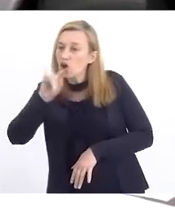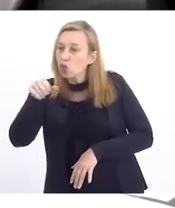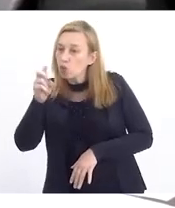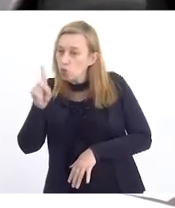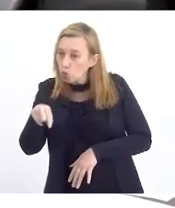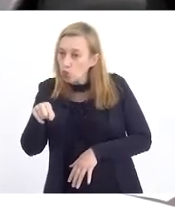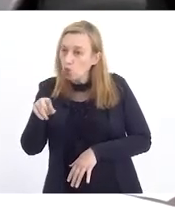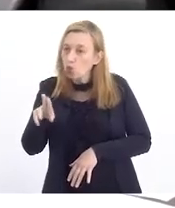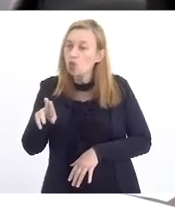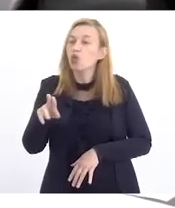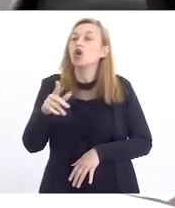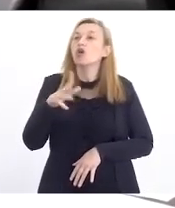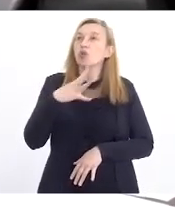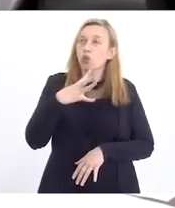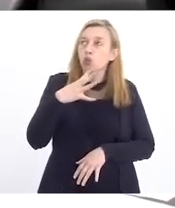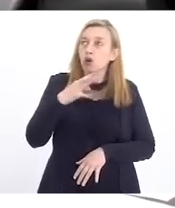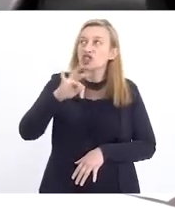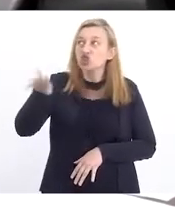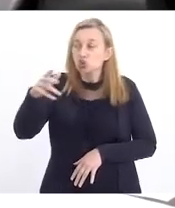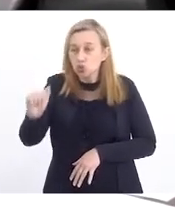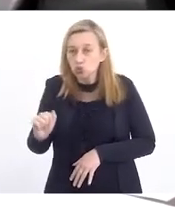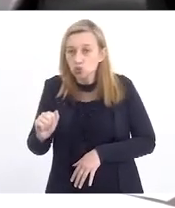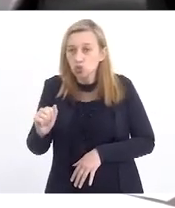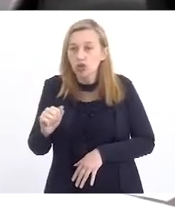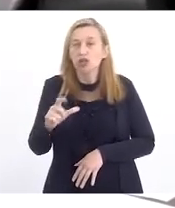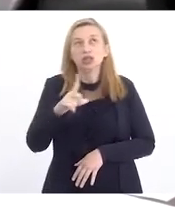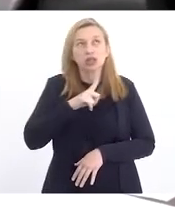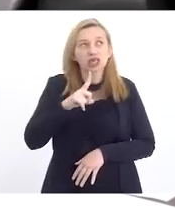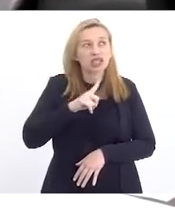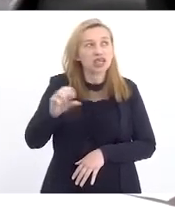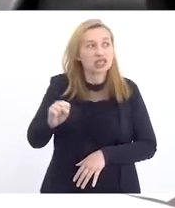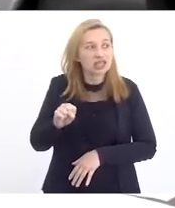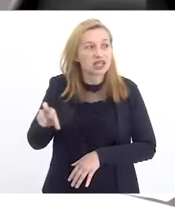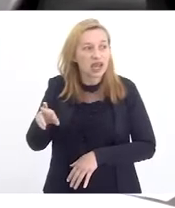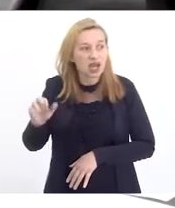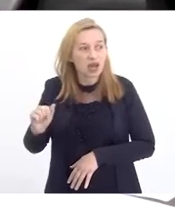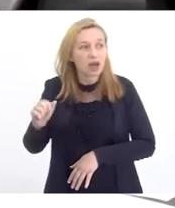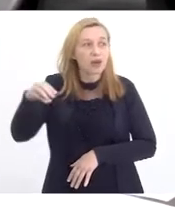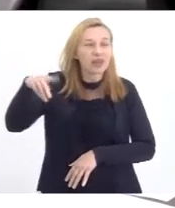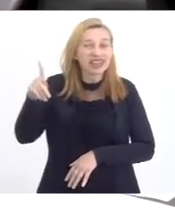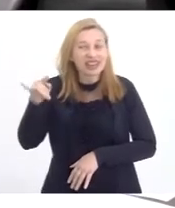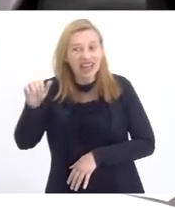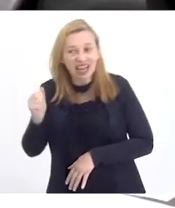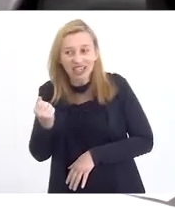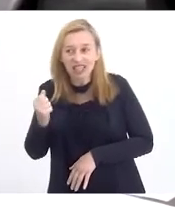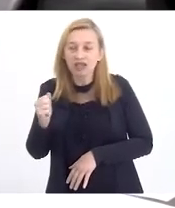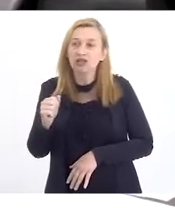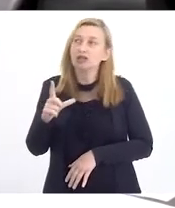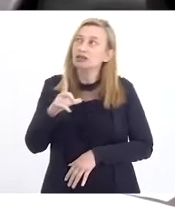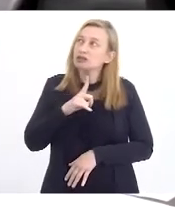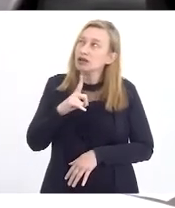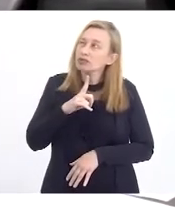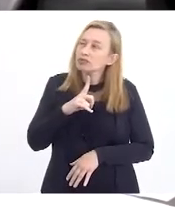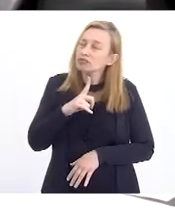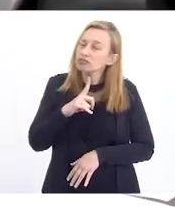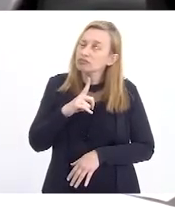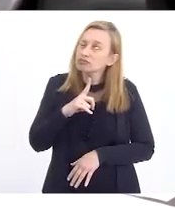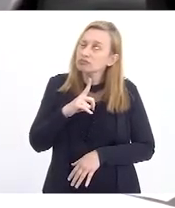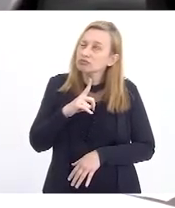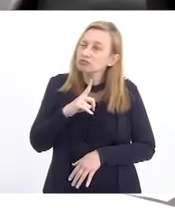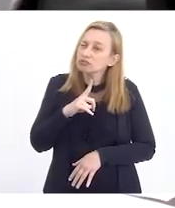tomada d'água na Tijuca, tem na Serra do Mendanha, tem na...